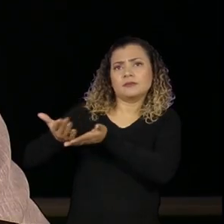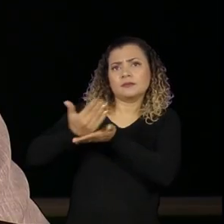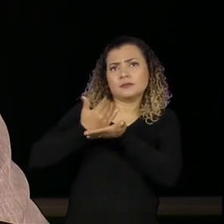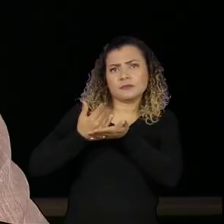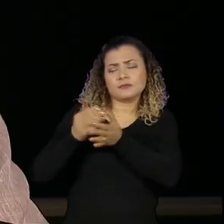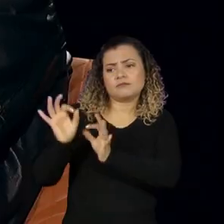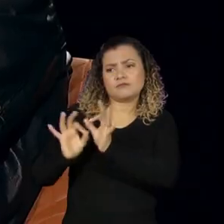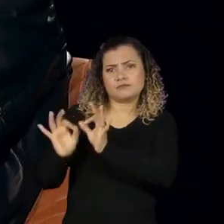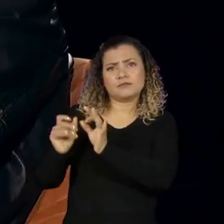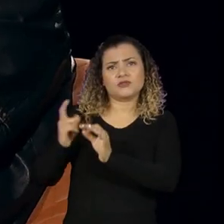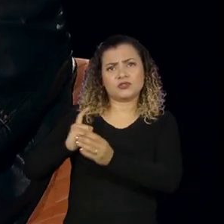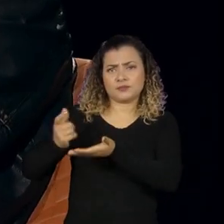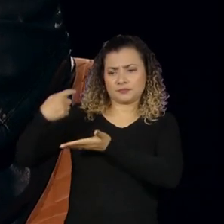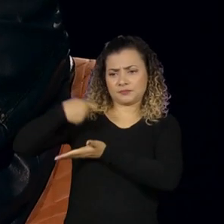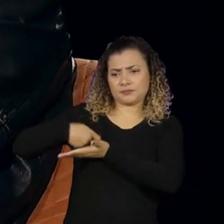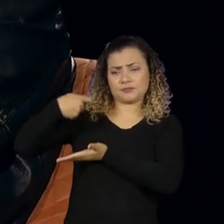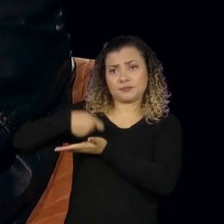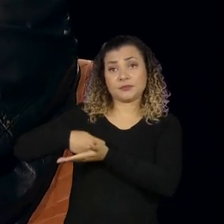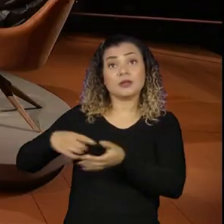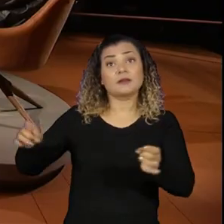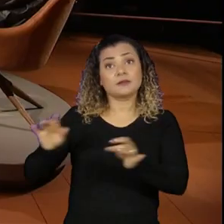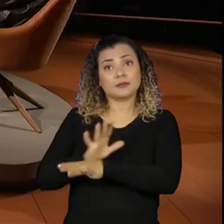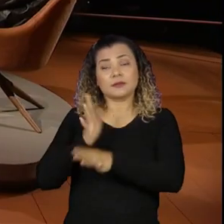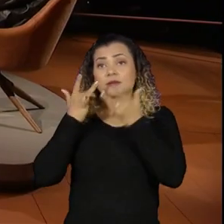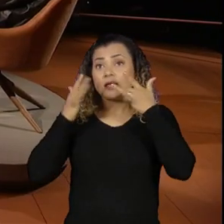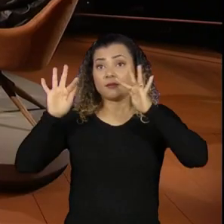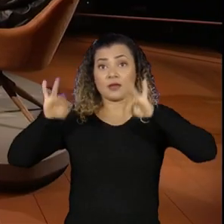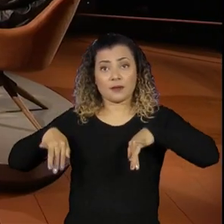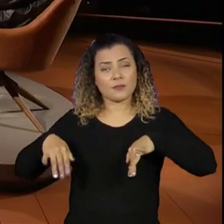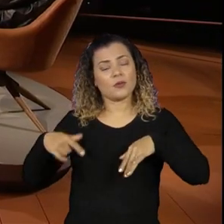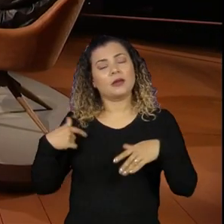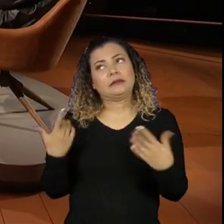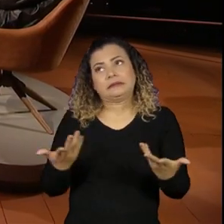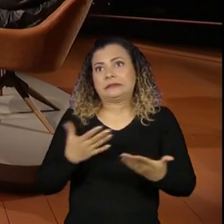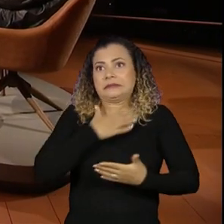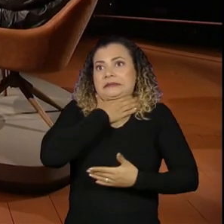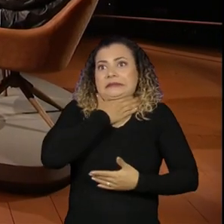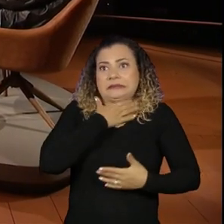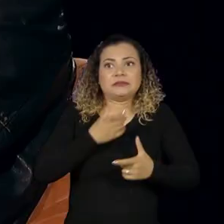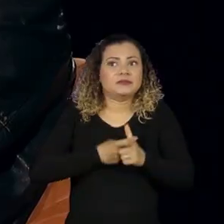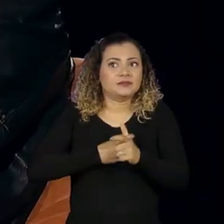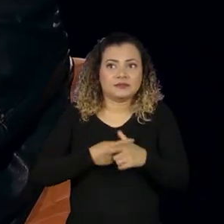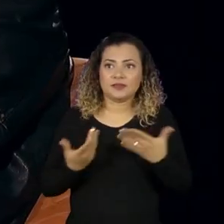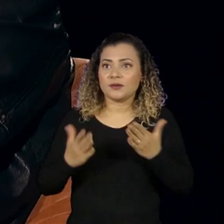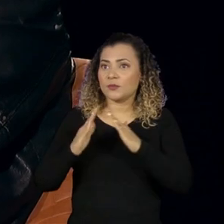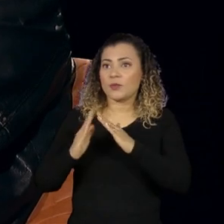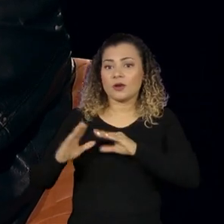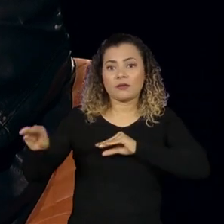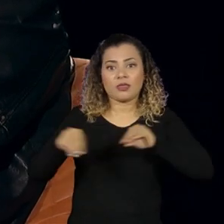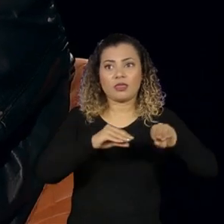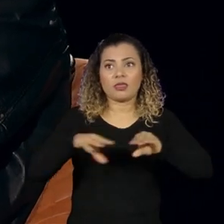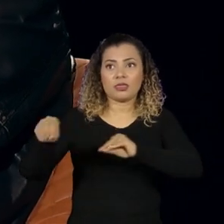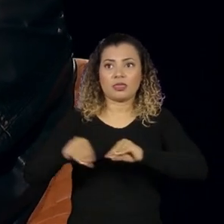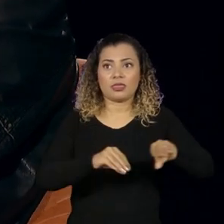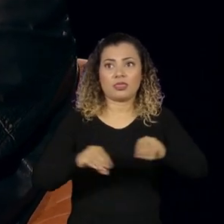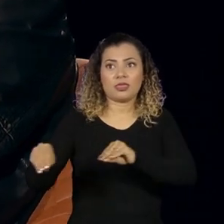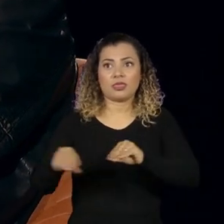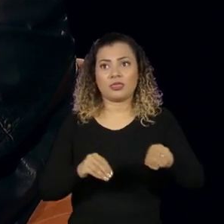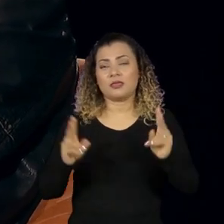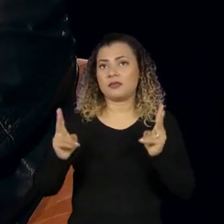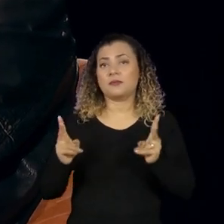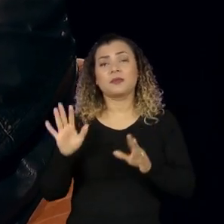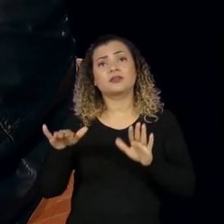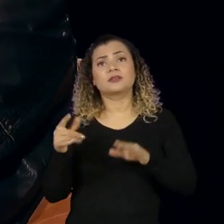Lins. Depois que a peça acabou, fiquei ferrado, assim. Fiquei morando em vários lugares, assim. Às vezes